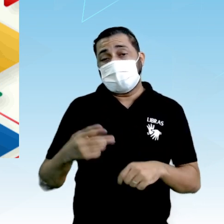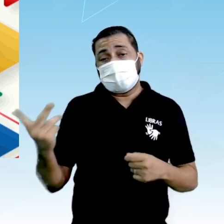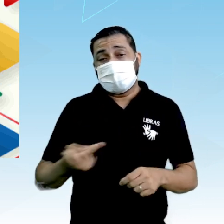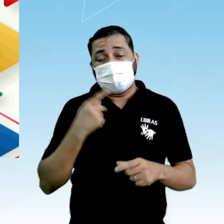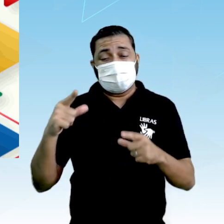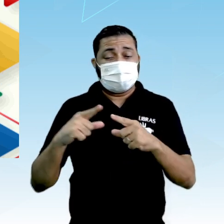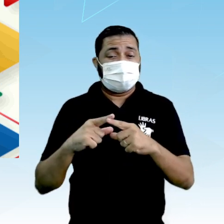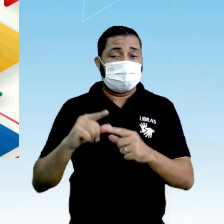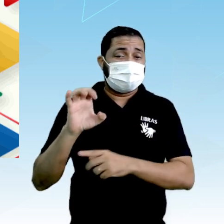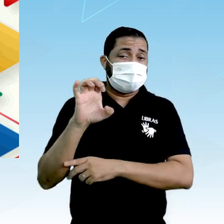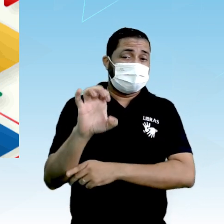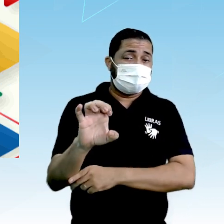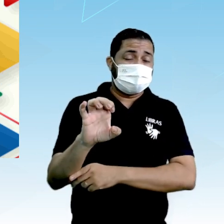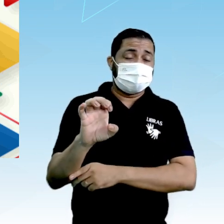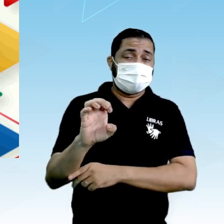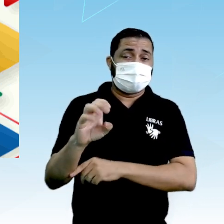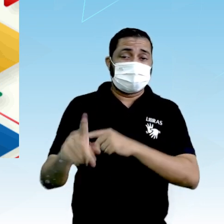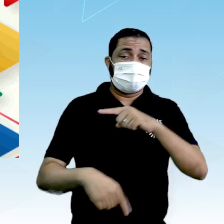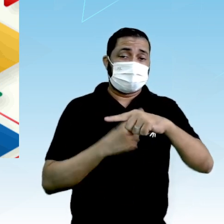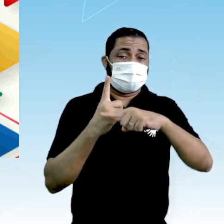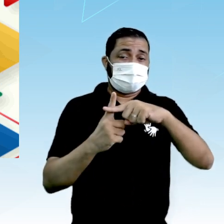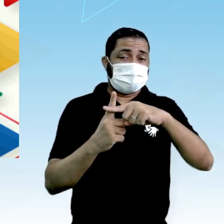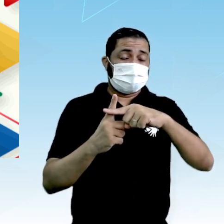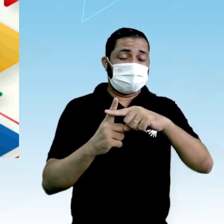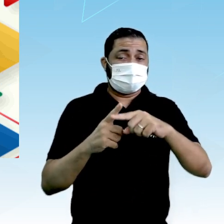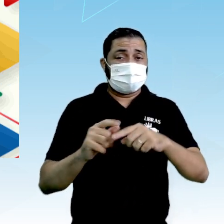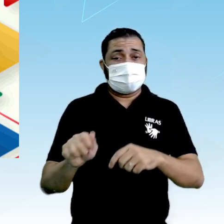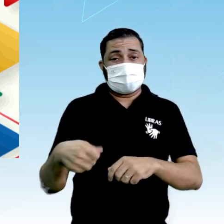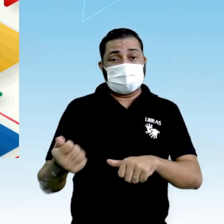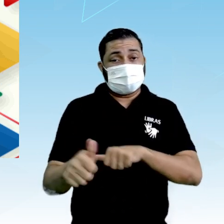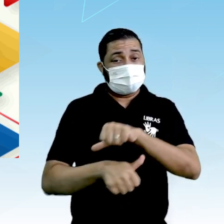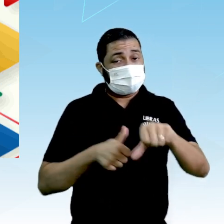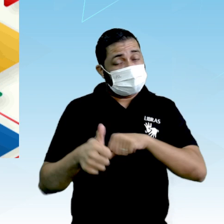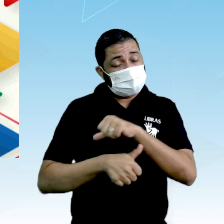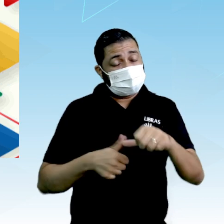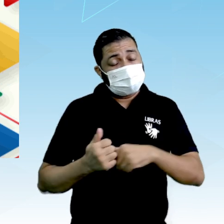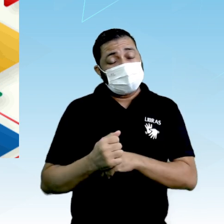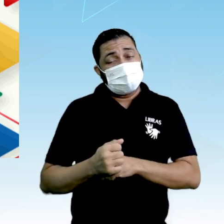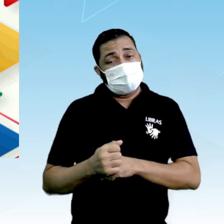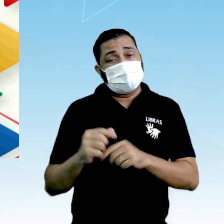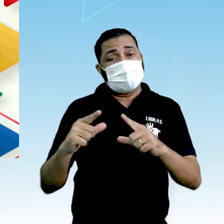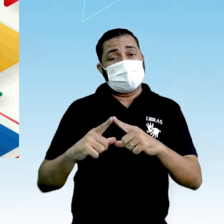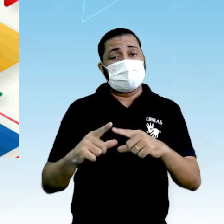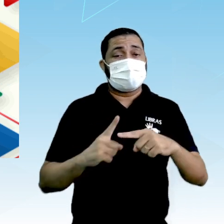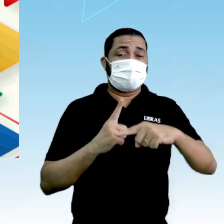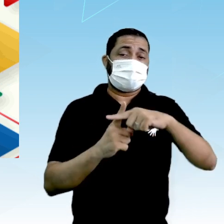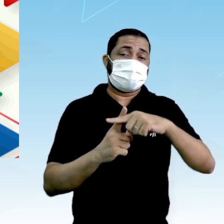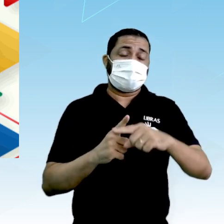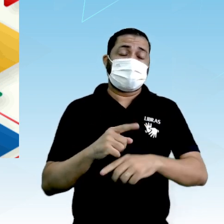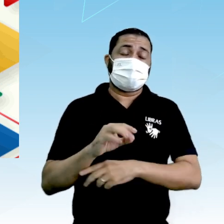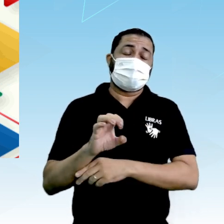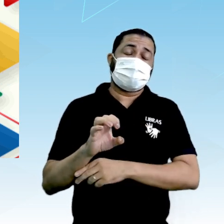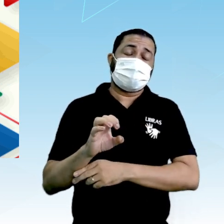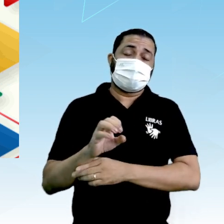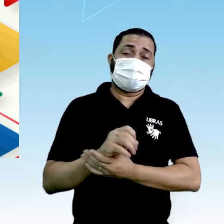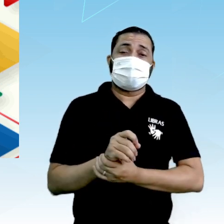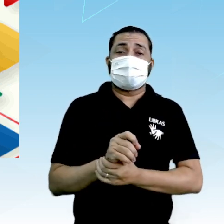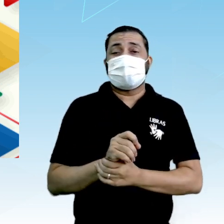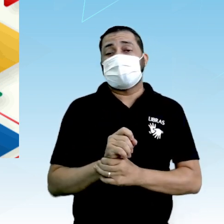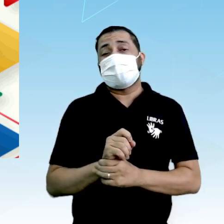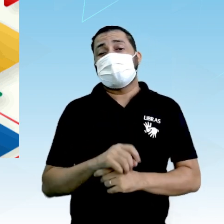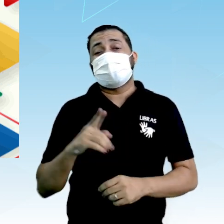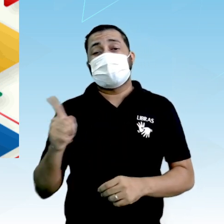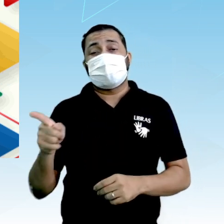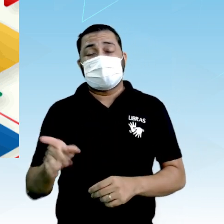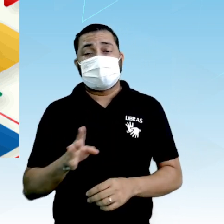ΔE positivo. Então, os sinais eles são trocados, tá certo? Então, ó, ΔE positivo, reação